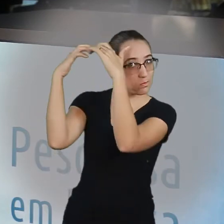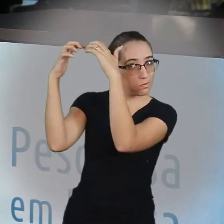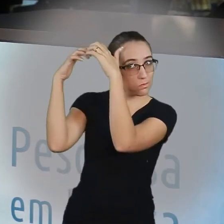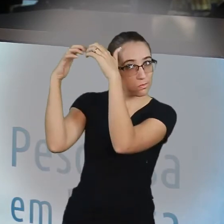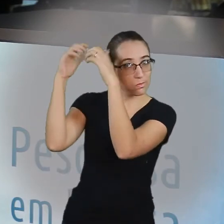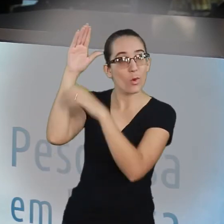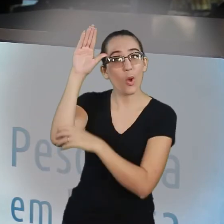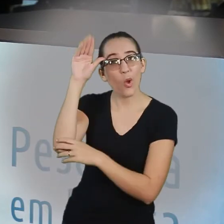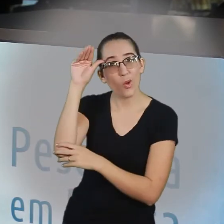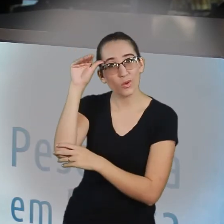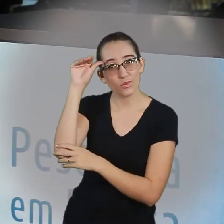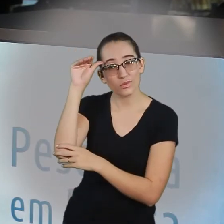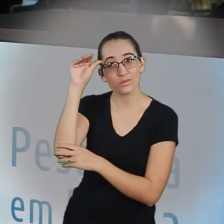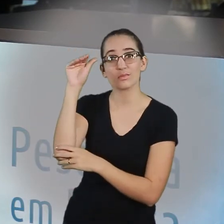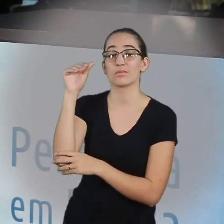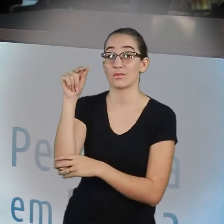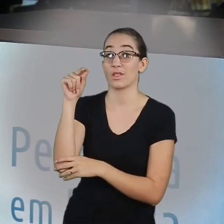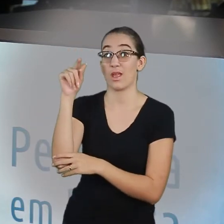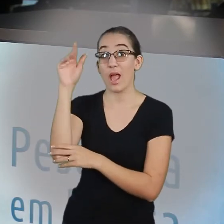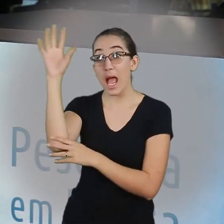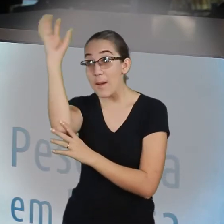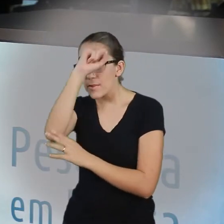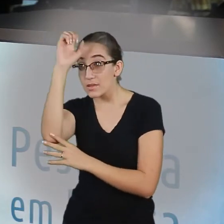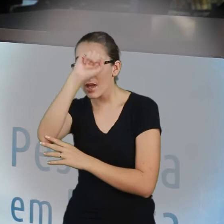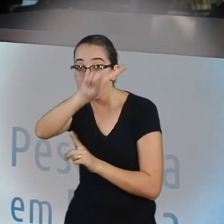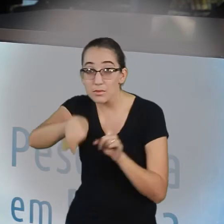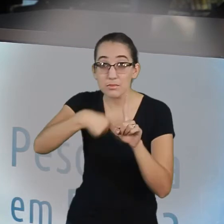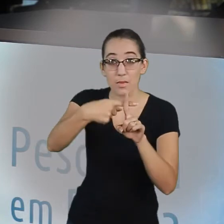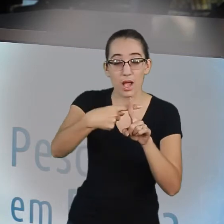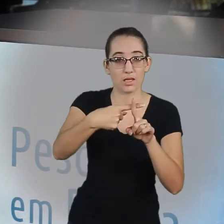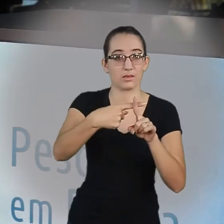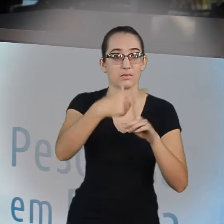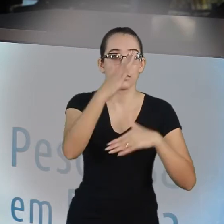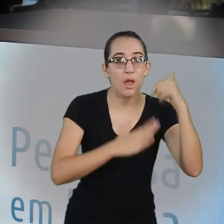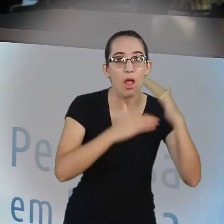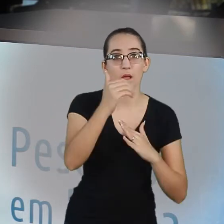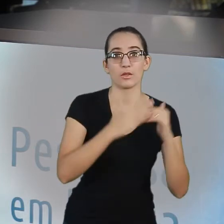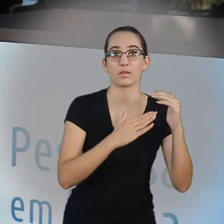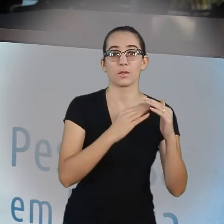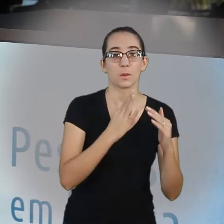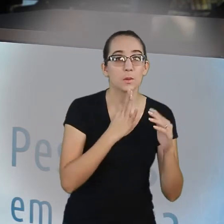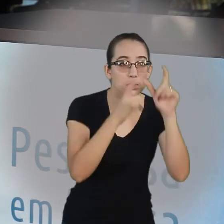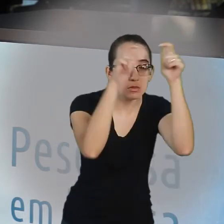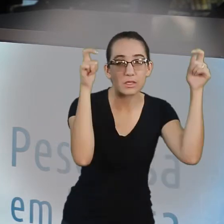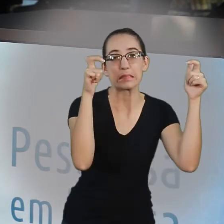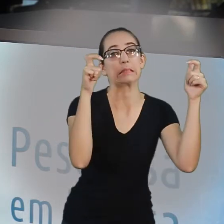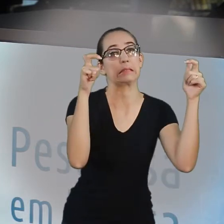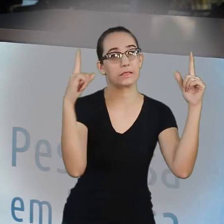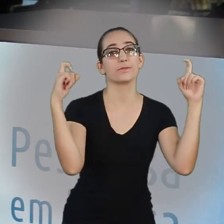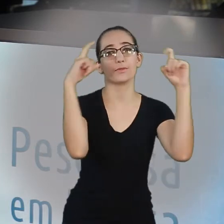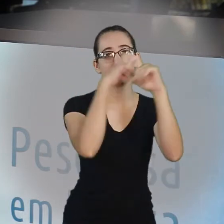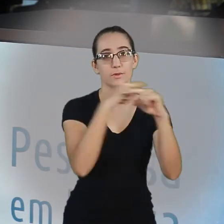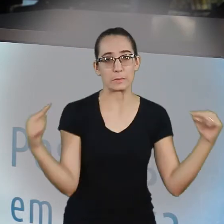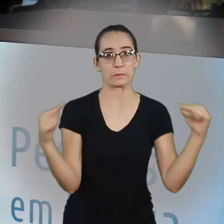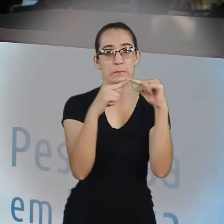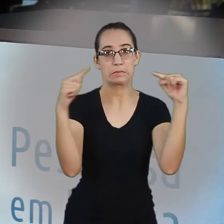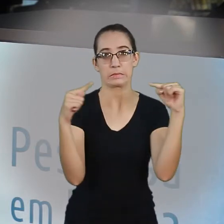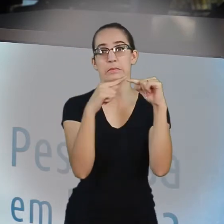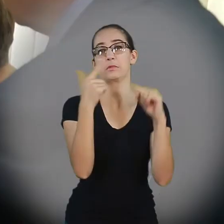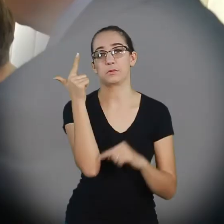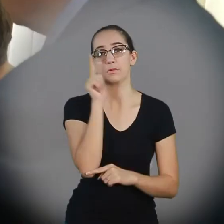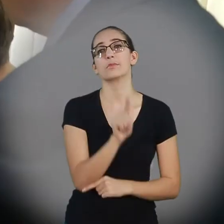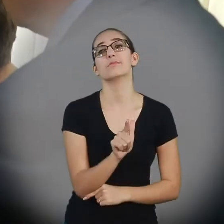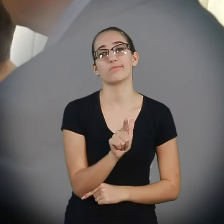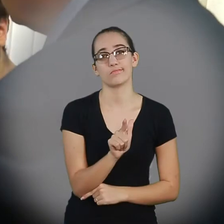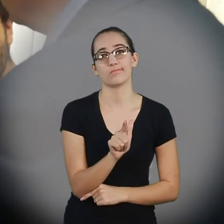raciocínio e aprendizado é uma tarefa extremamente difícil de fazer, tá? E é justamente nessa linha que a gente